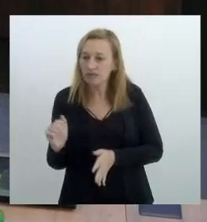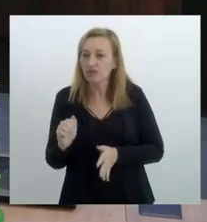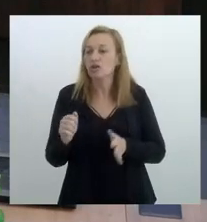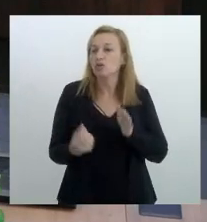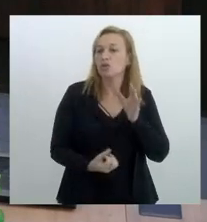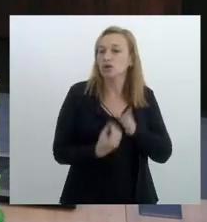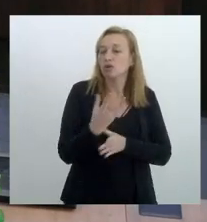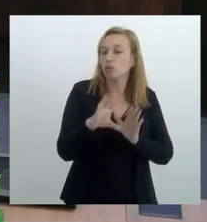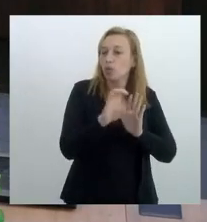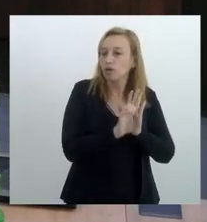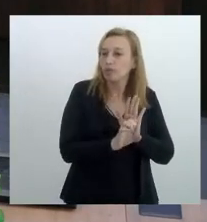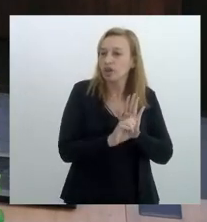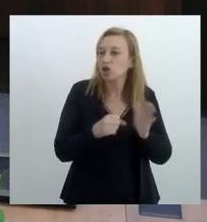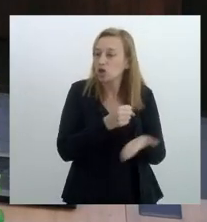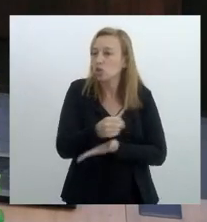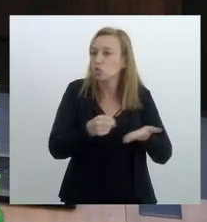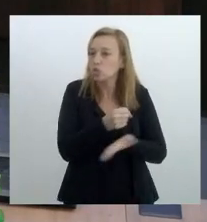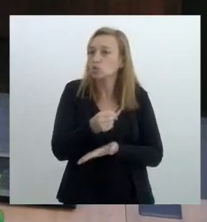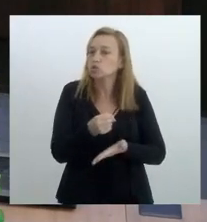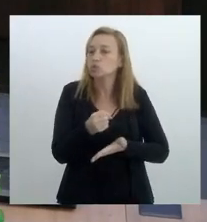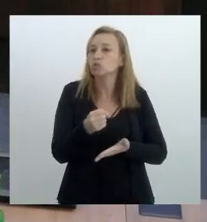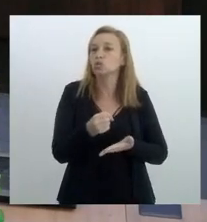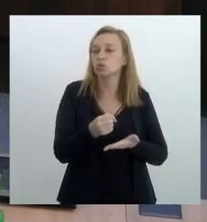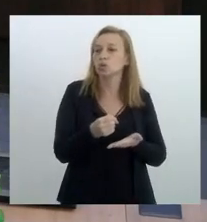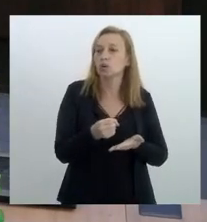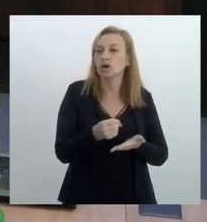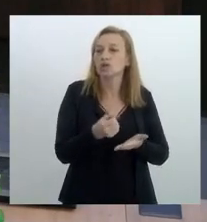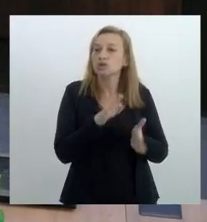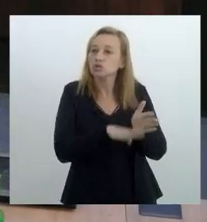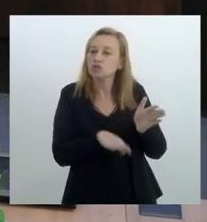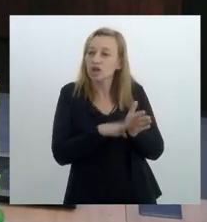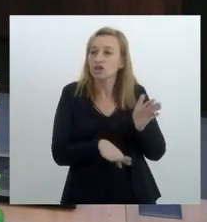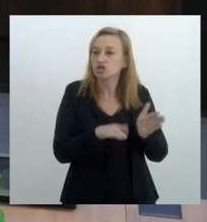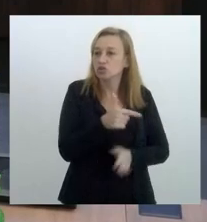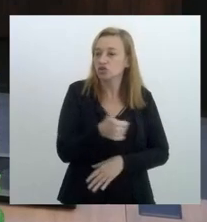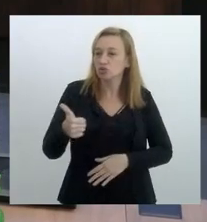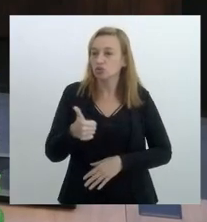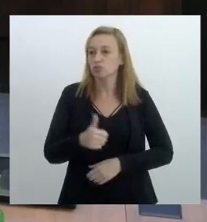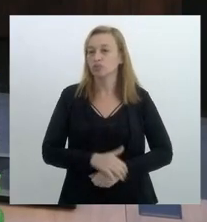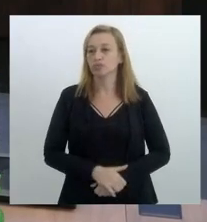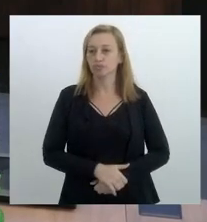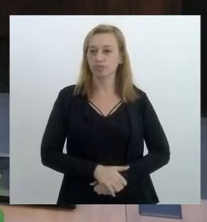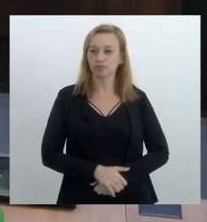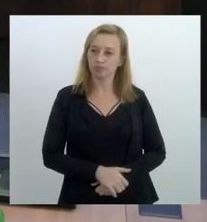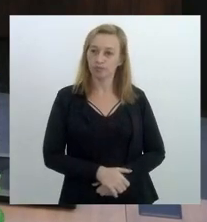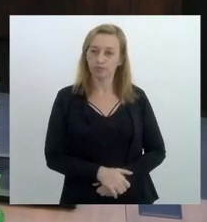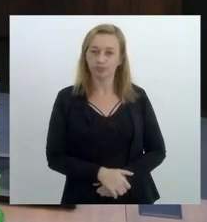emenda que use como base de cálculo do teto de gastos a despesa de